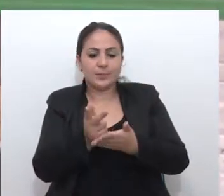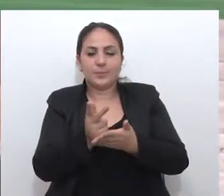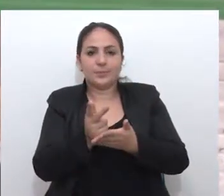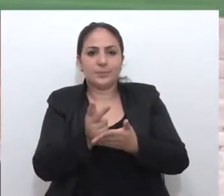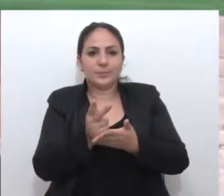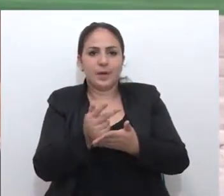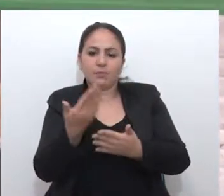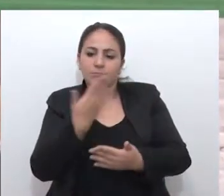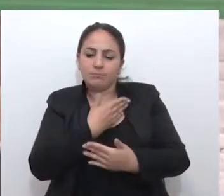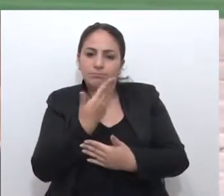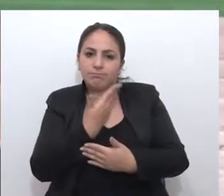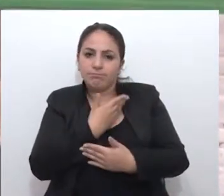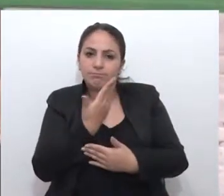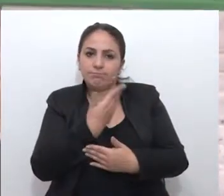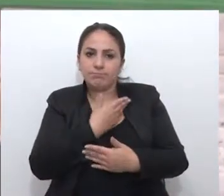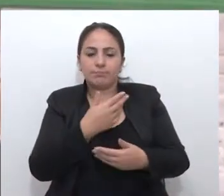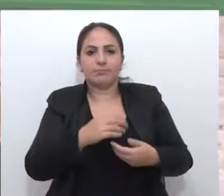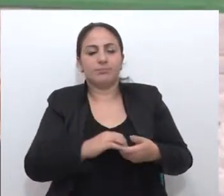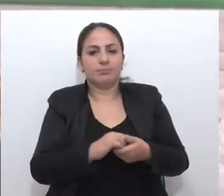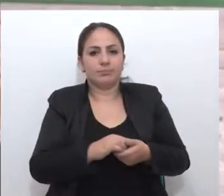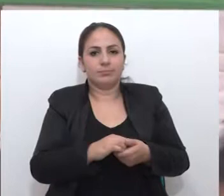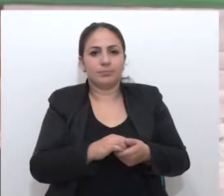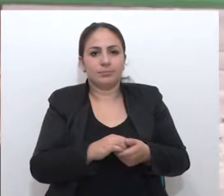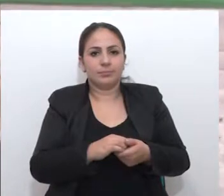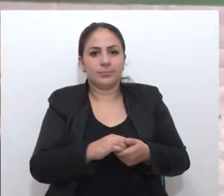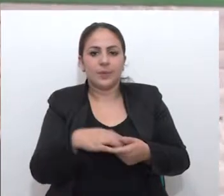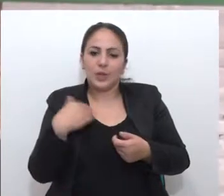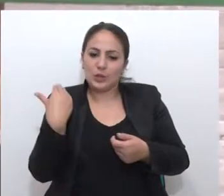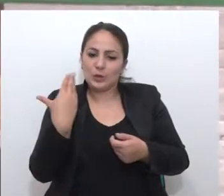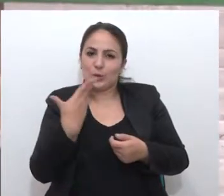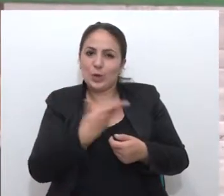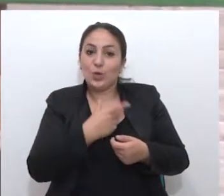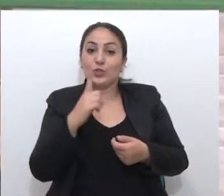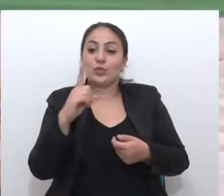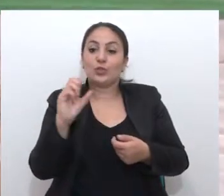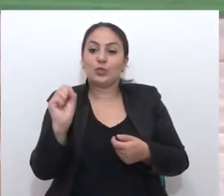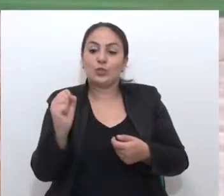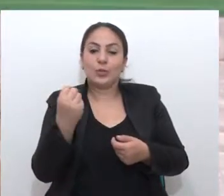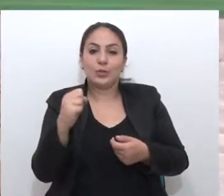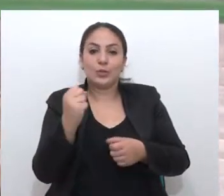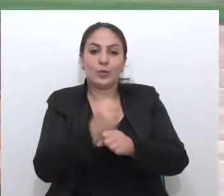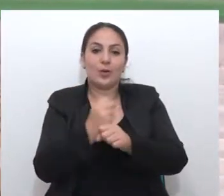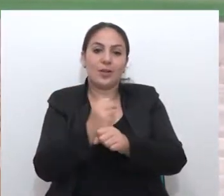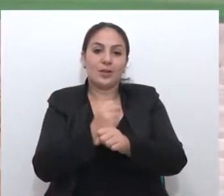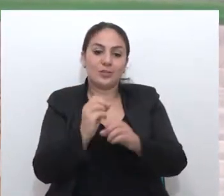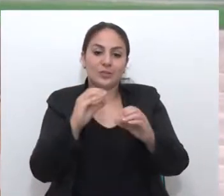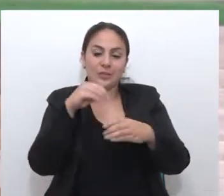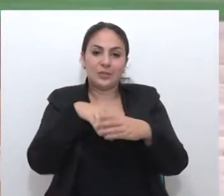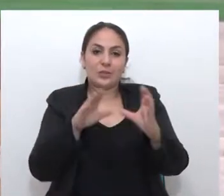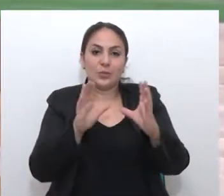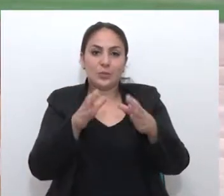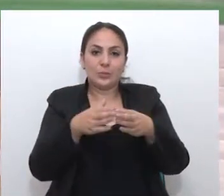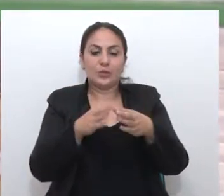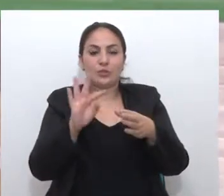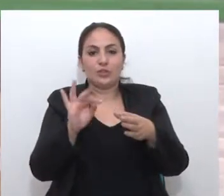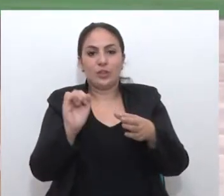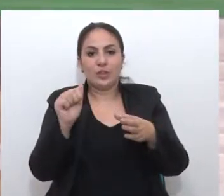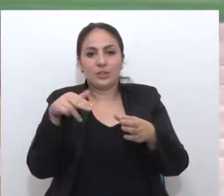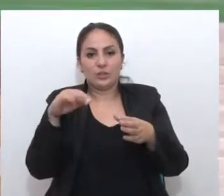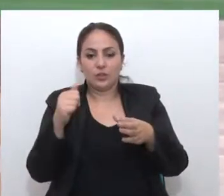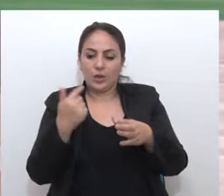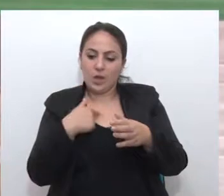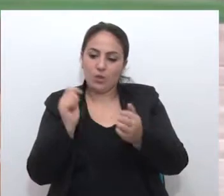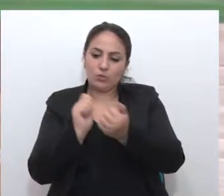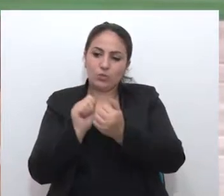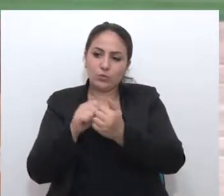sempre com amizade e lacemos 18 anos dentro de um quadro dos Teatinos. Eu